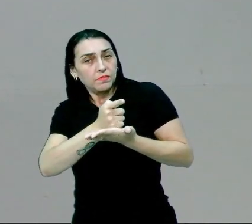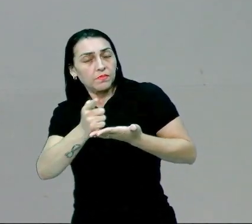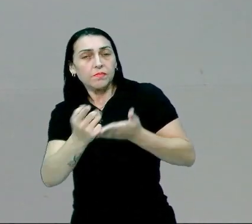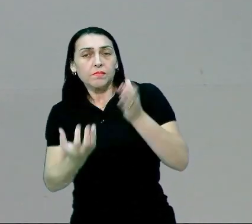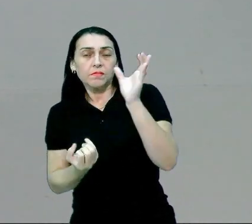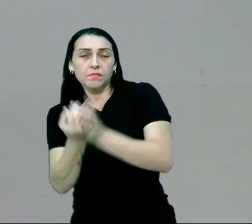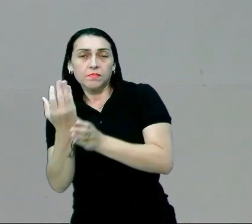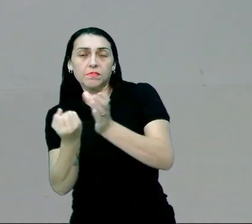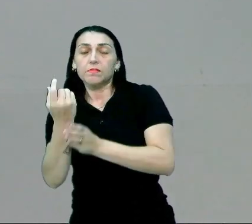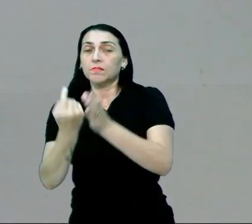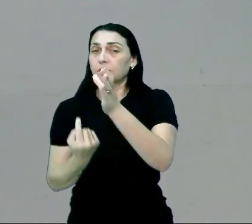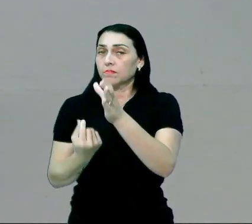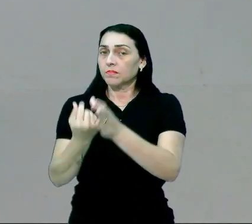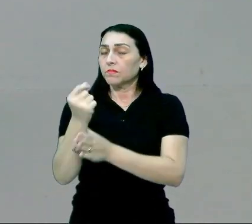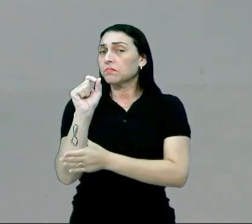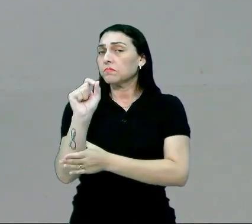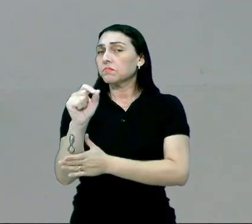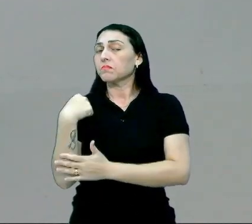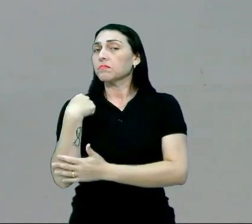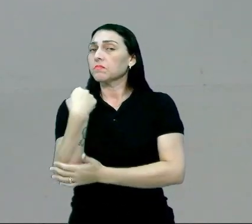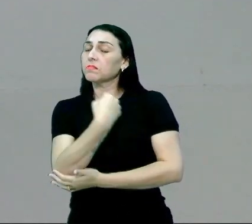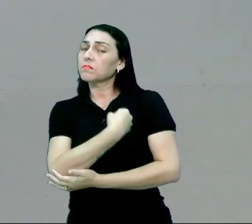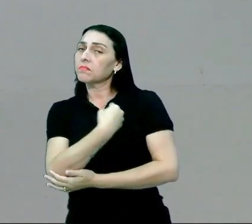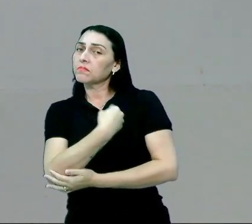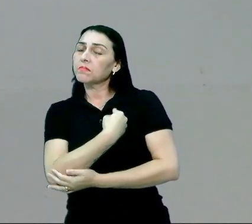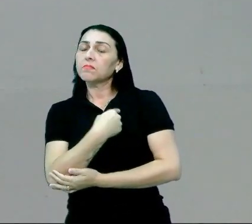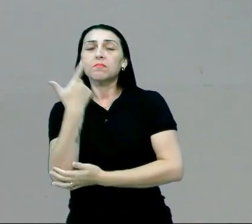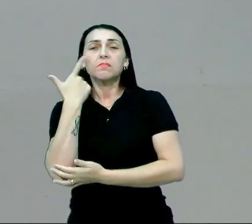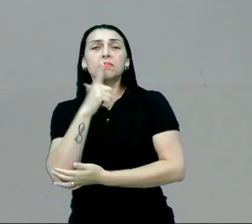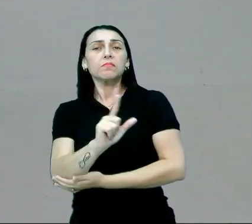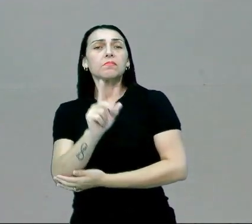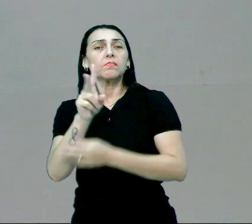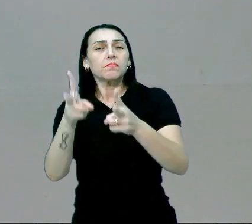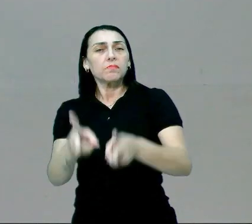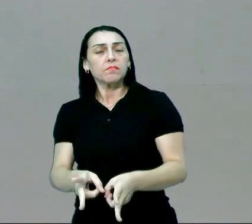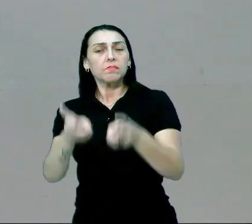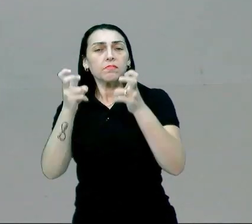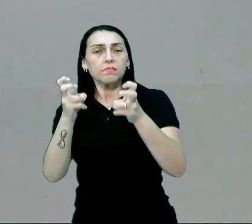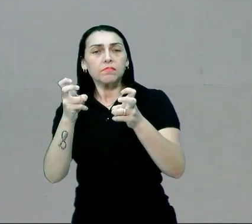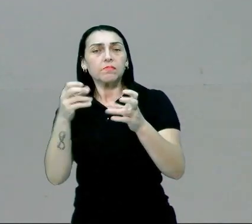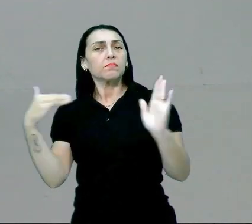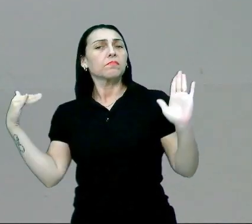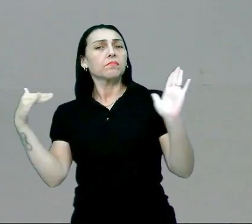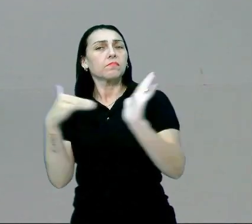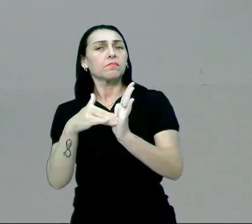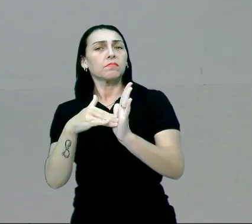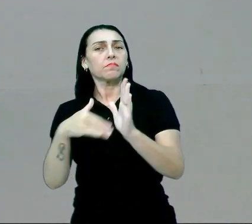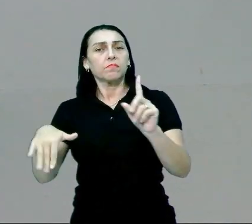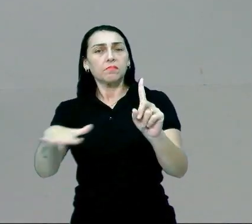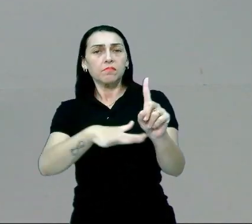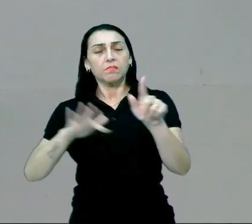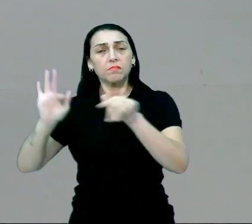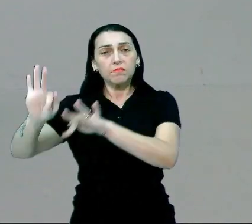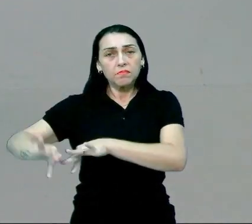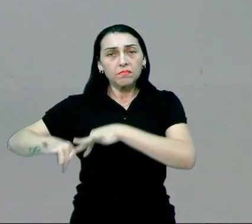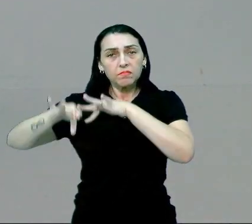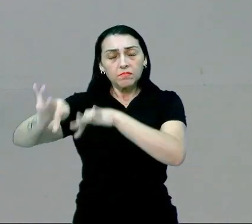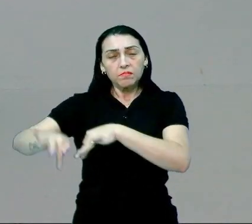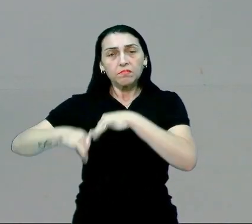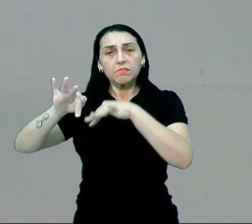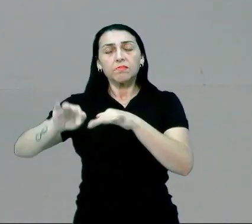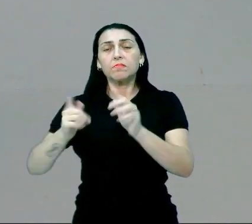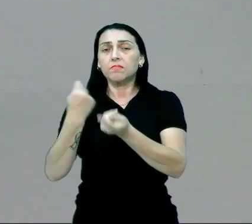produção capitalista, o que é que nós conseguimos verificar? Até a sociedade feudal,